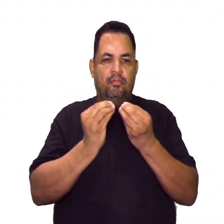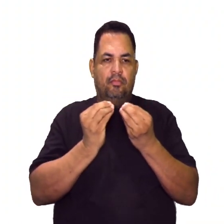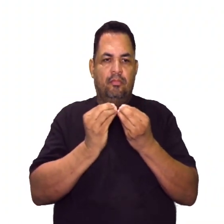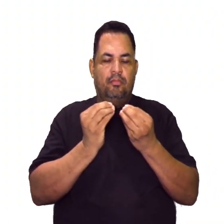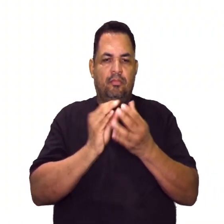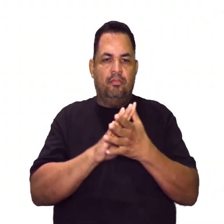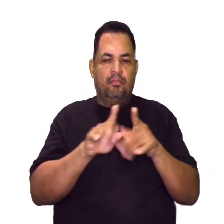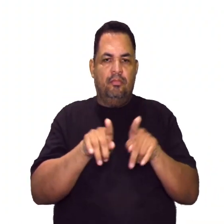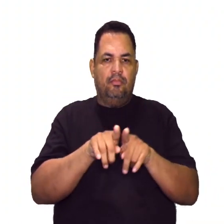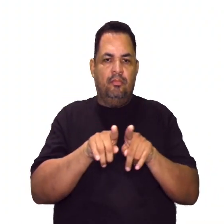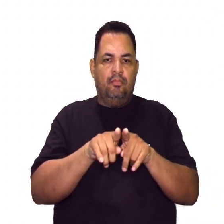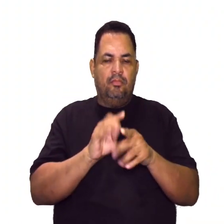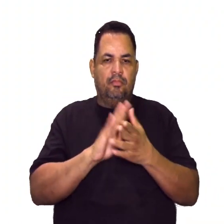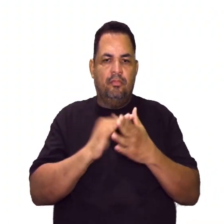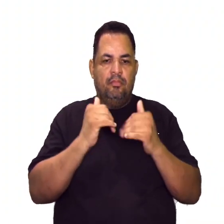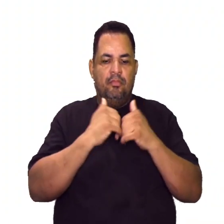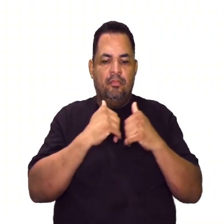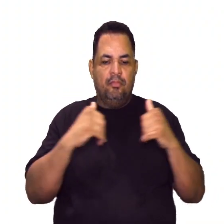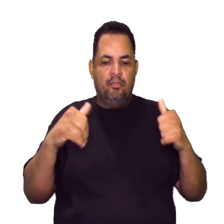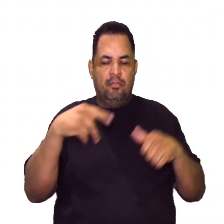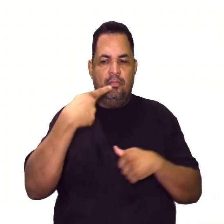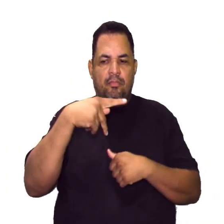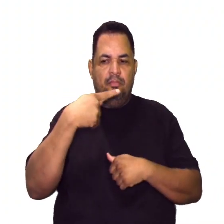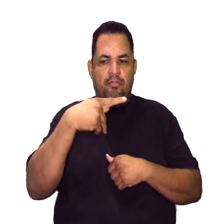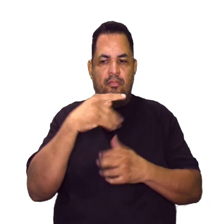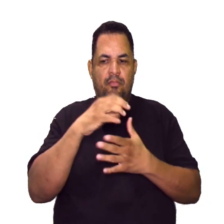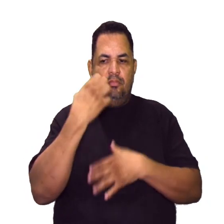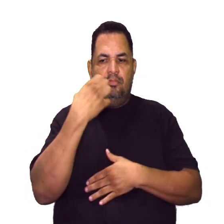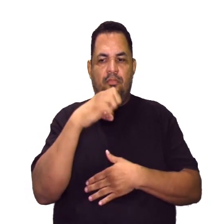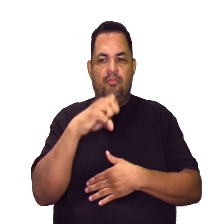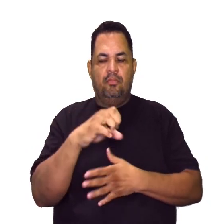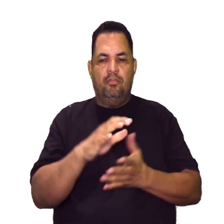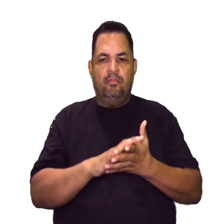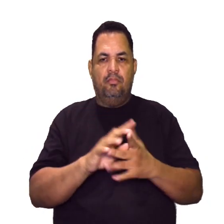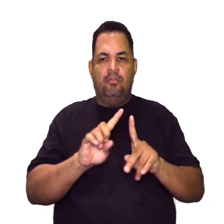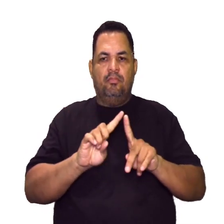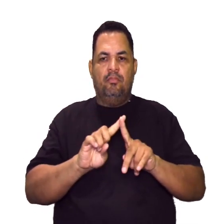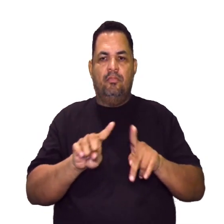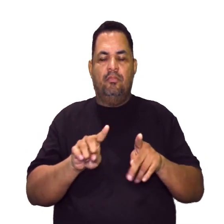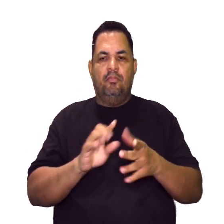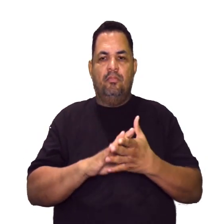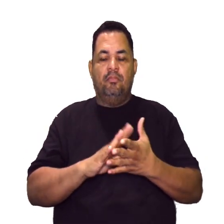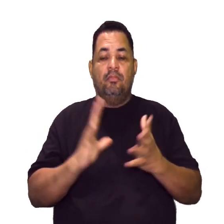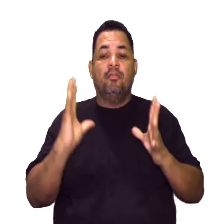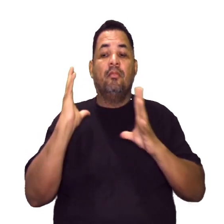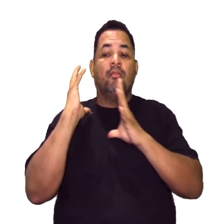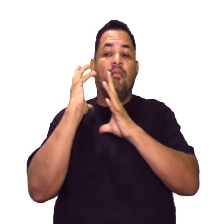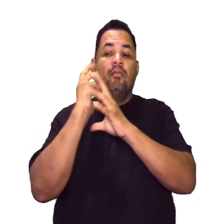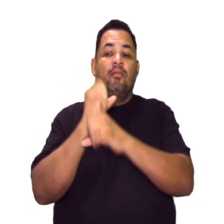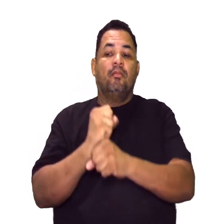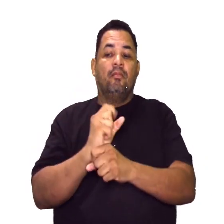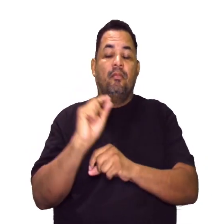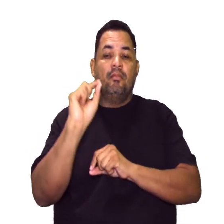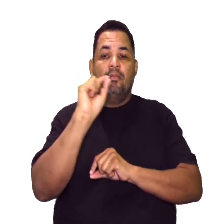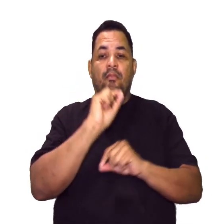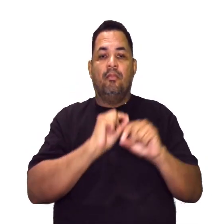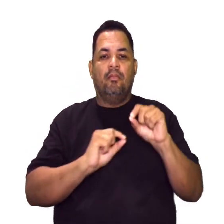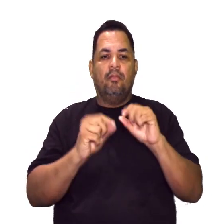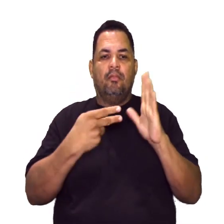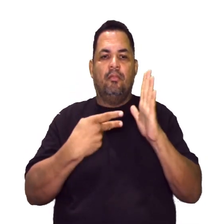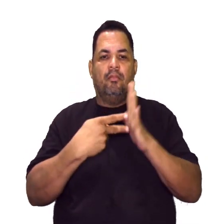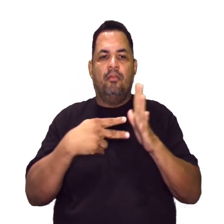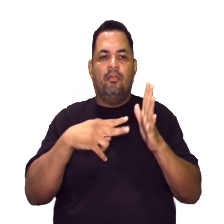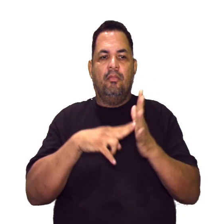molecular e também repulsão de pares eletrônicos, não é isso? Mas, revisando, o que é geometria